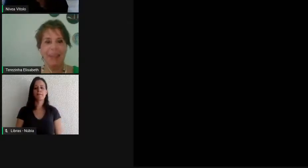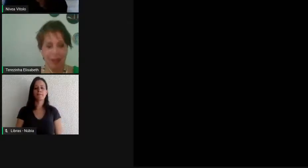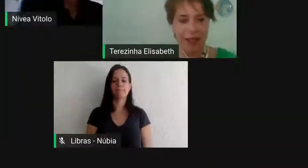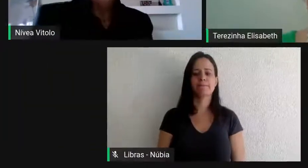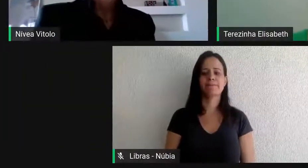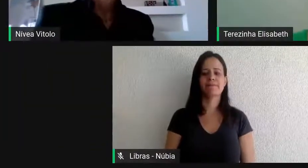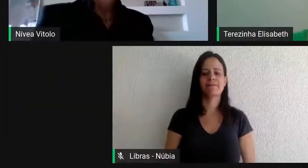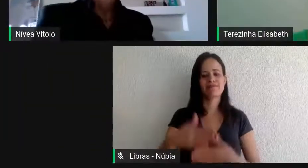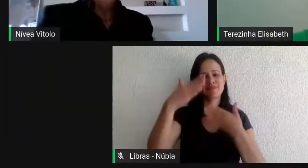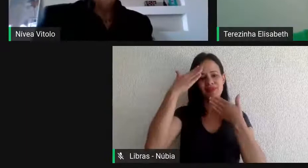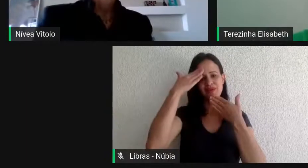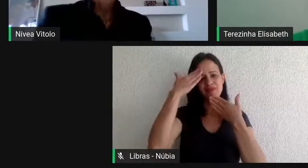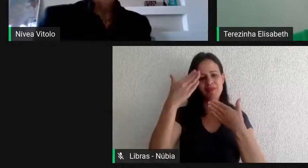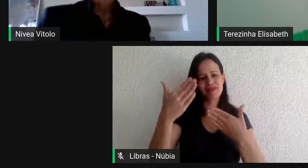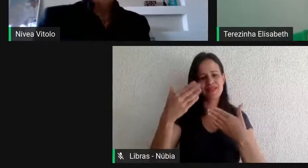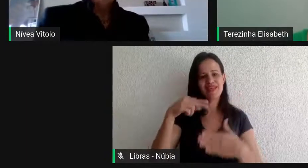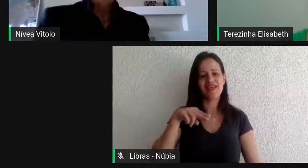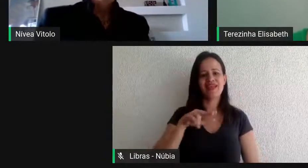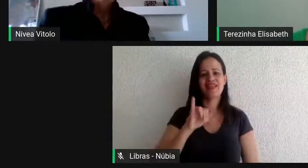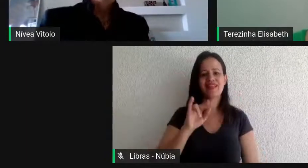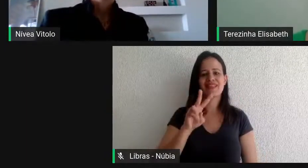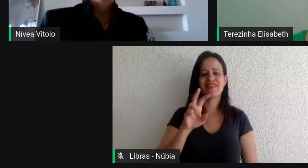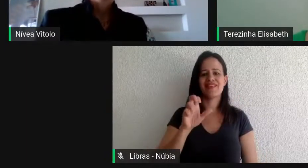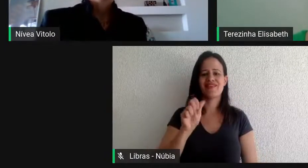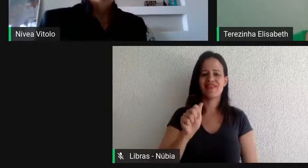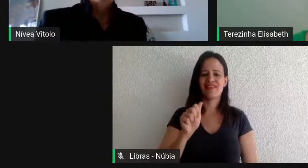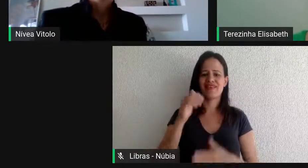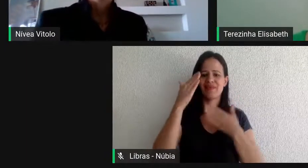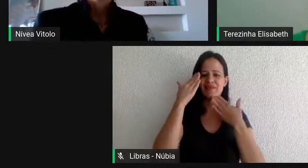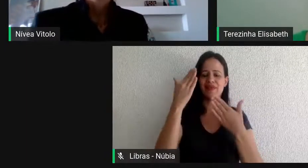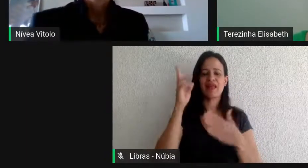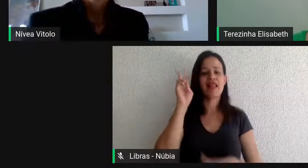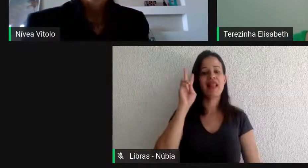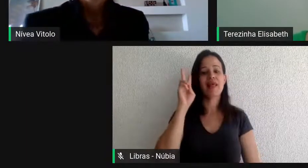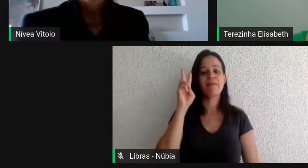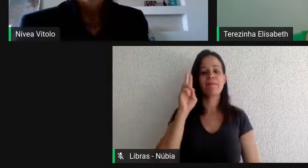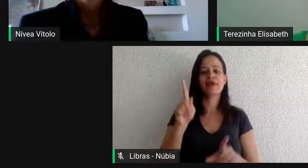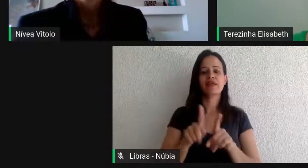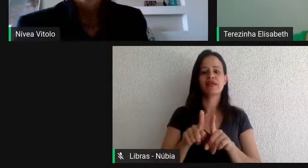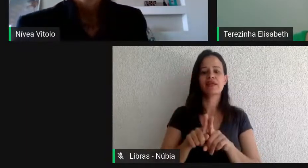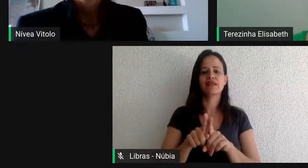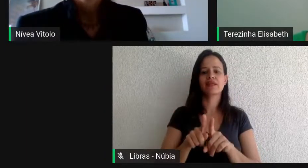Obrigada, Nívia. Obrigada. Lembrando que